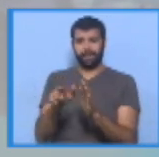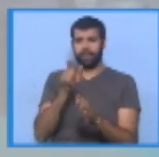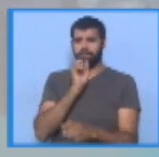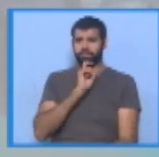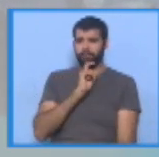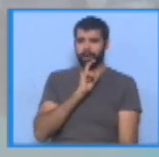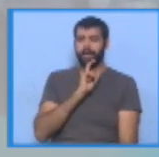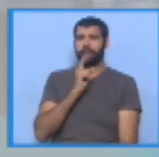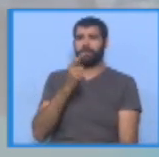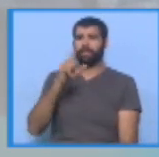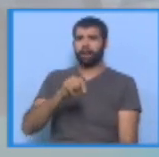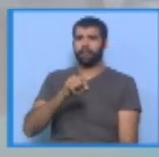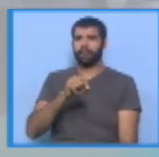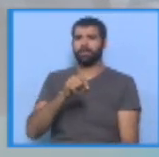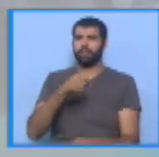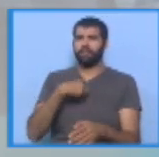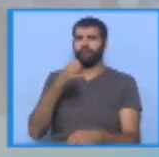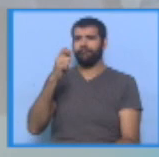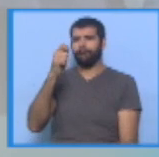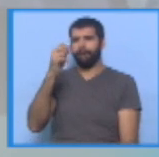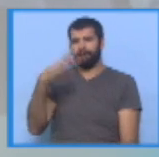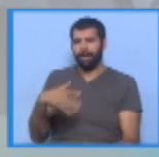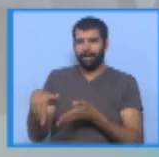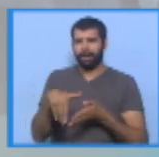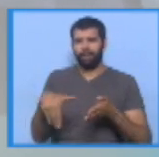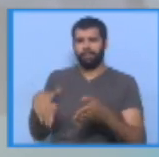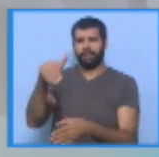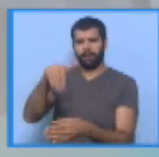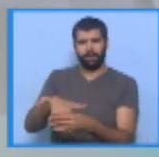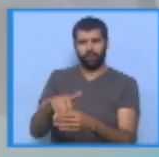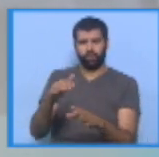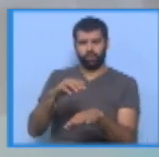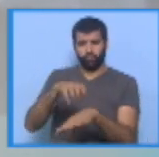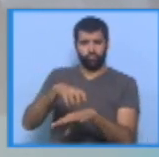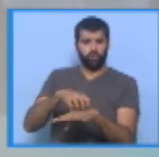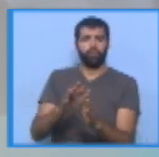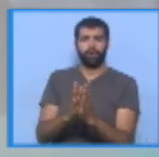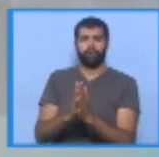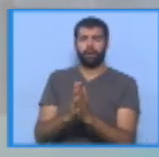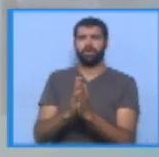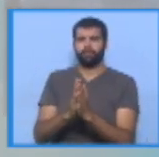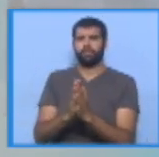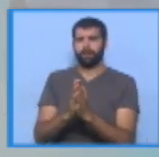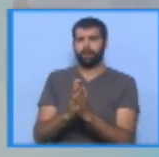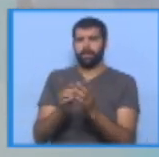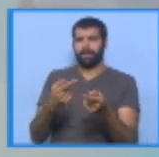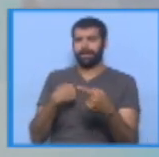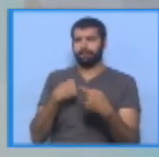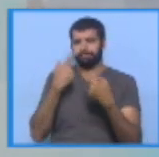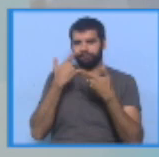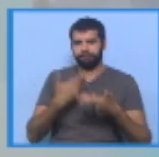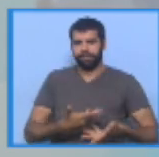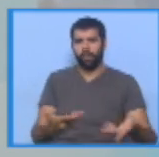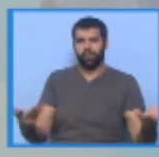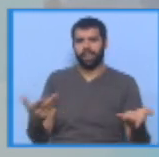oportunidade também de caminhar na fé neste santuário que desde logo se apresenta à cidade de uma